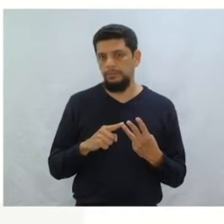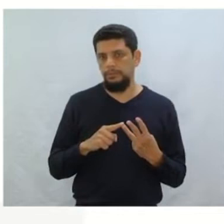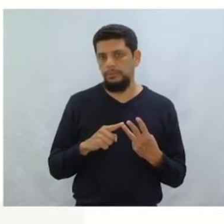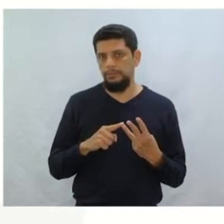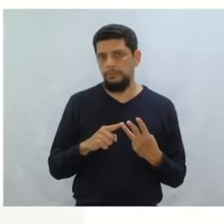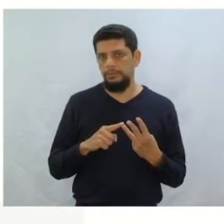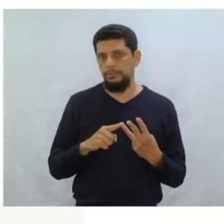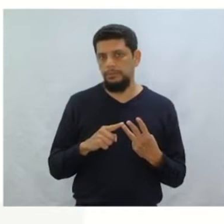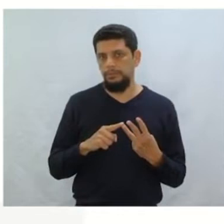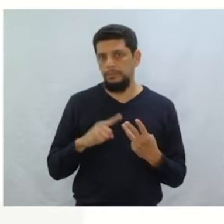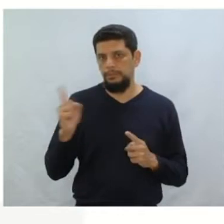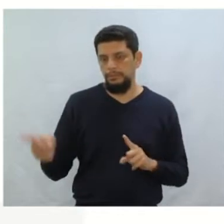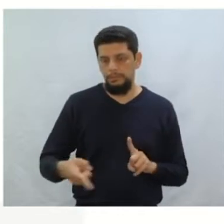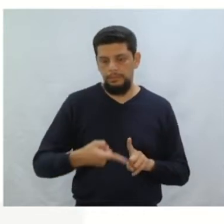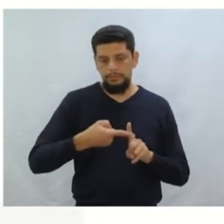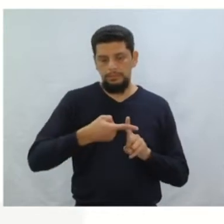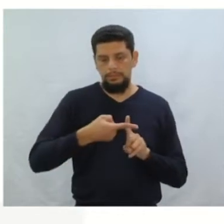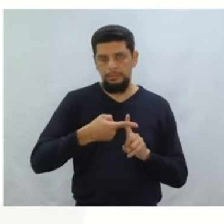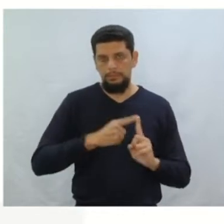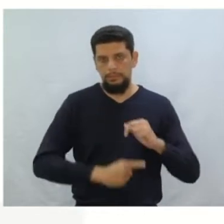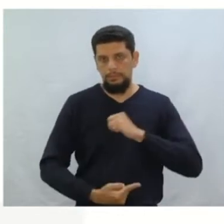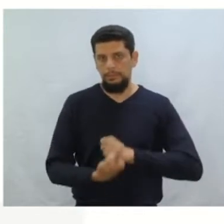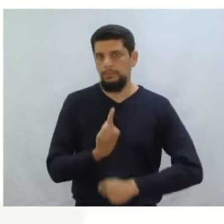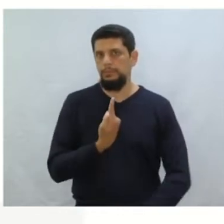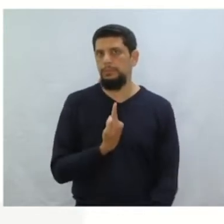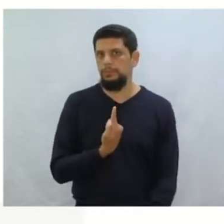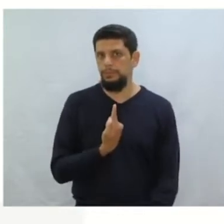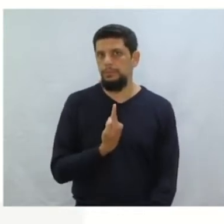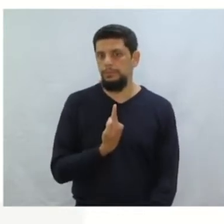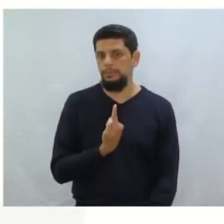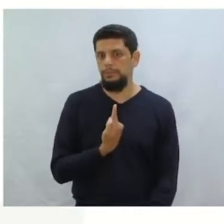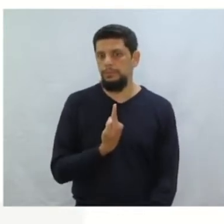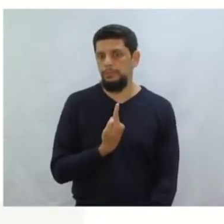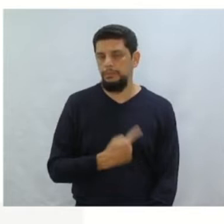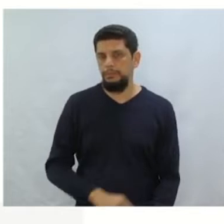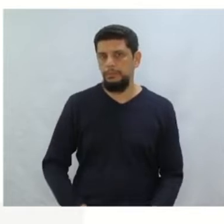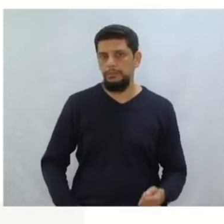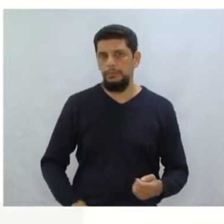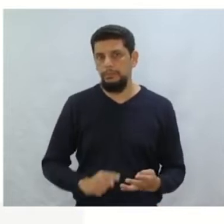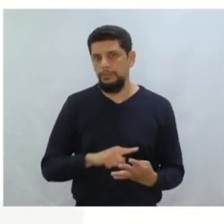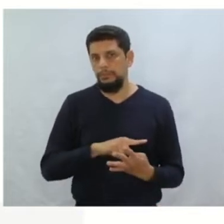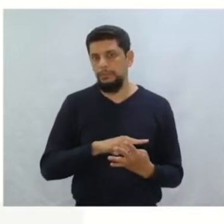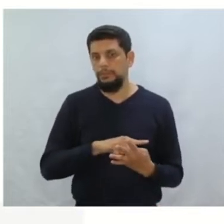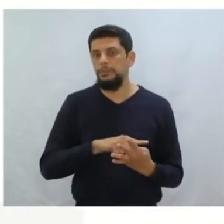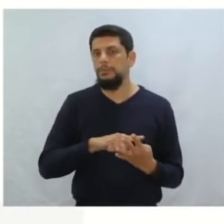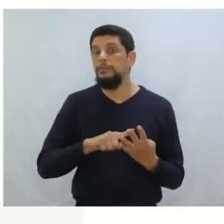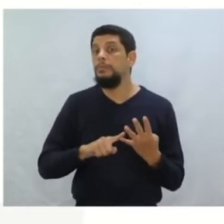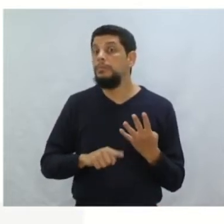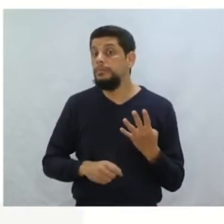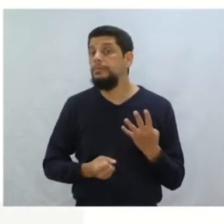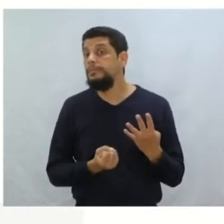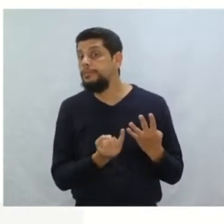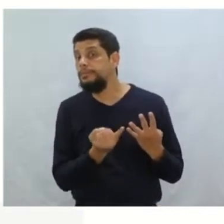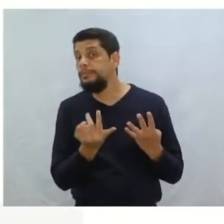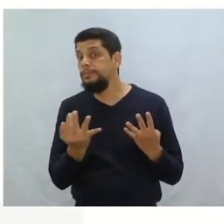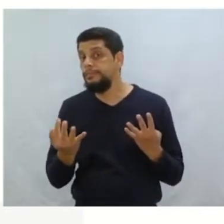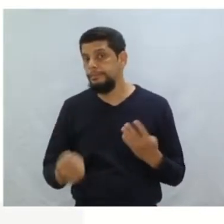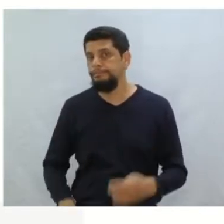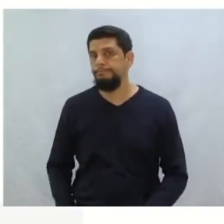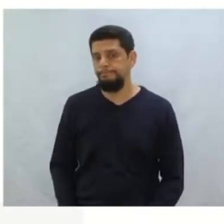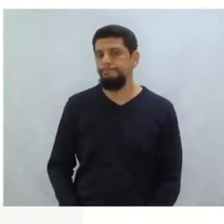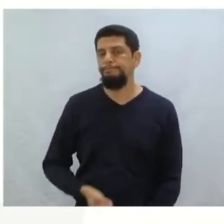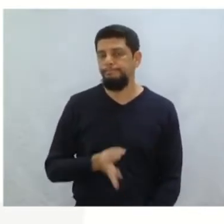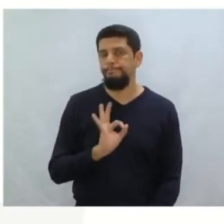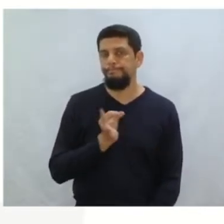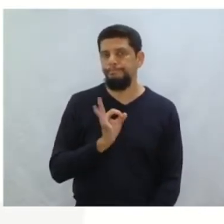1, 2, 3, olha lá os 3 quilos de farinha, mais 1 quilo de açúcar. Quanto ficou ao todo?